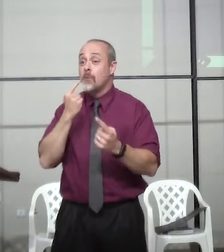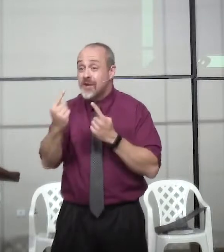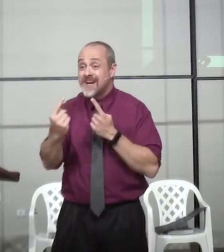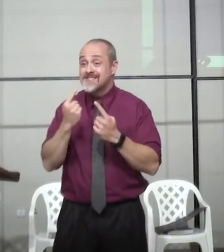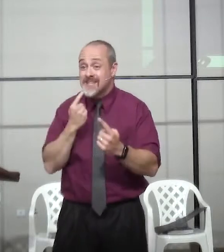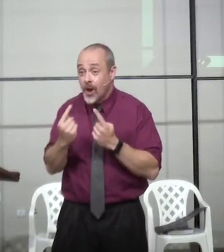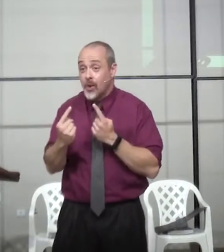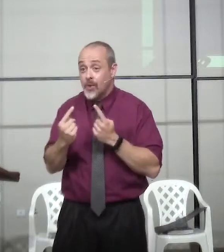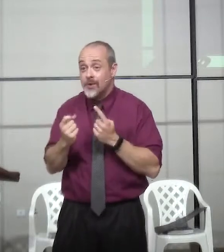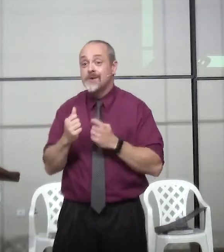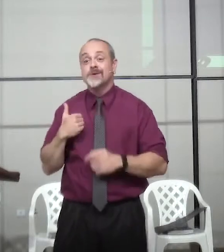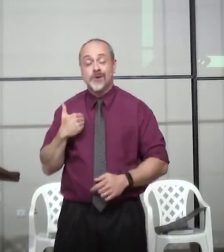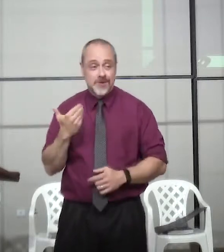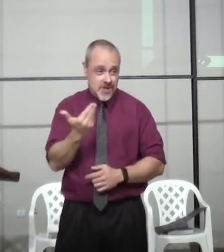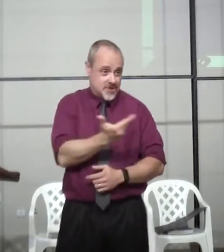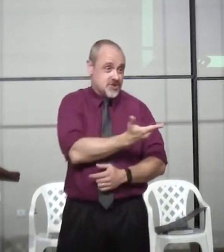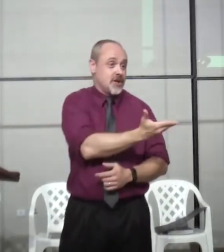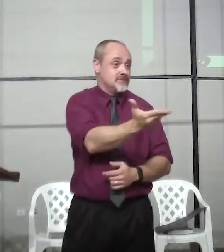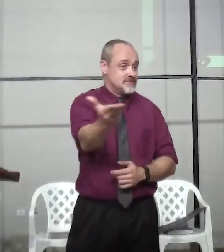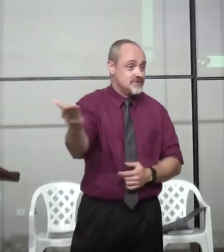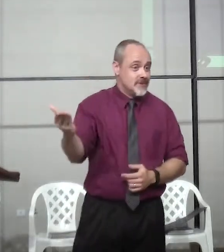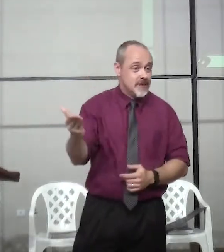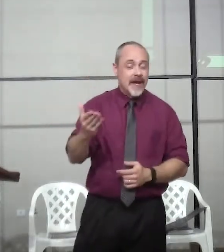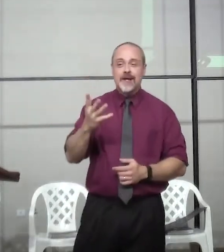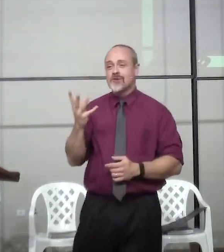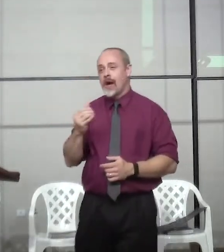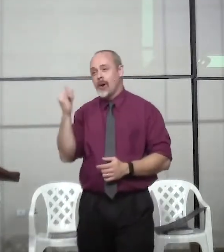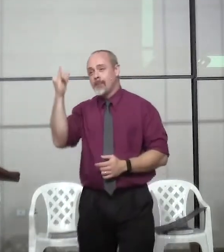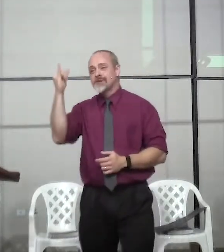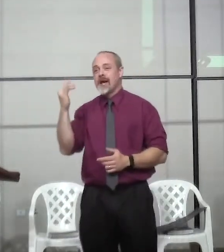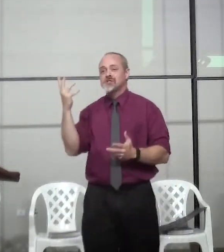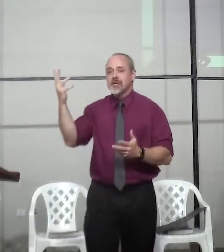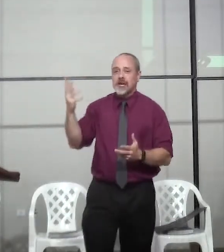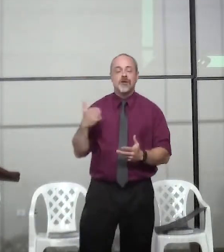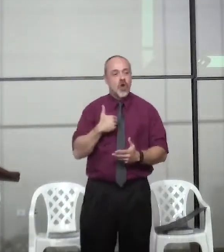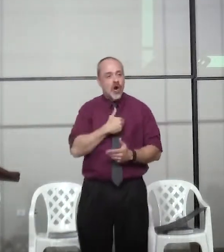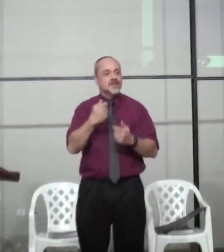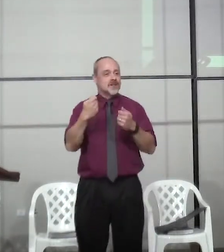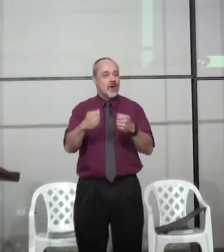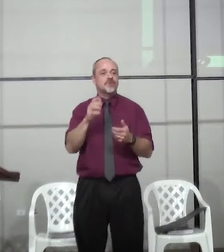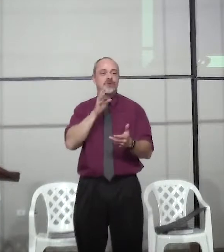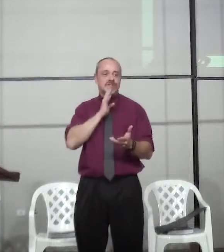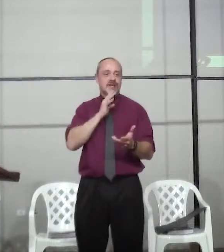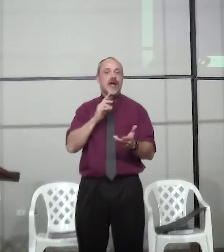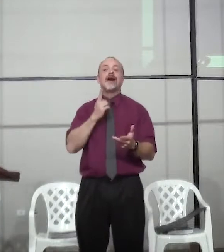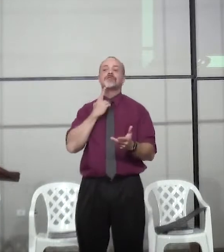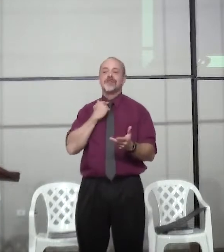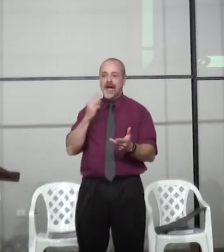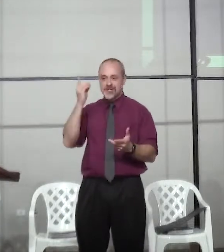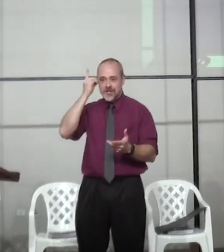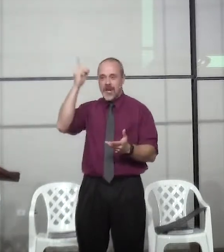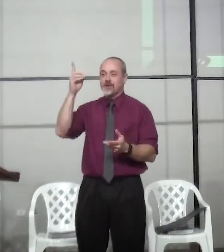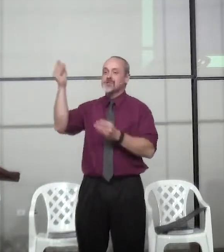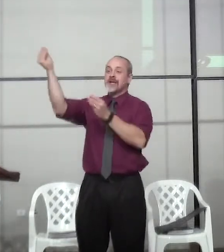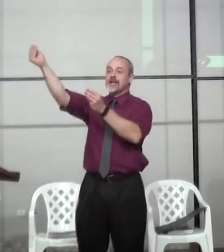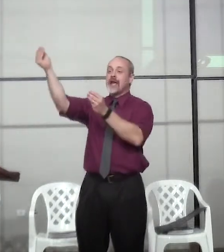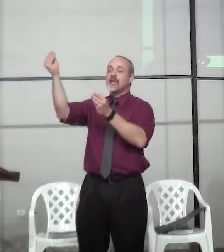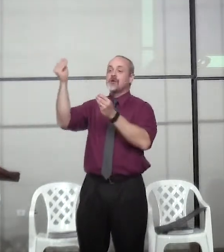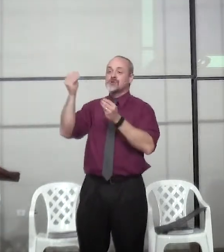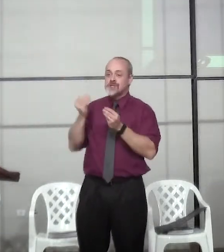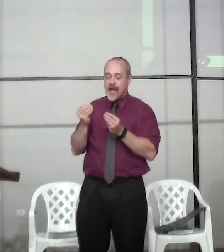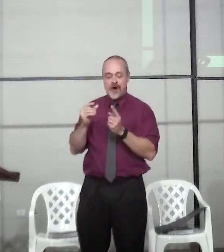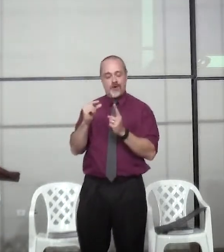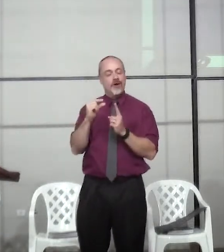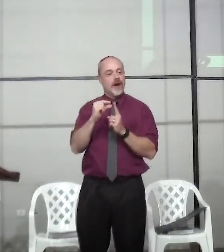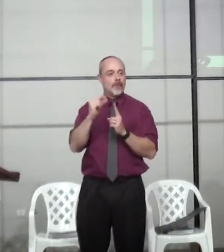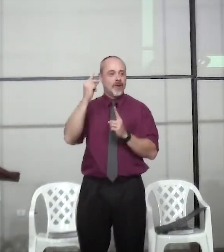fazer comunicação com a gente. É tão importante que nós devemos conhecer a vontade de Deus, que ele